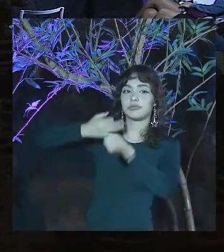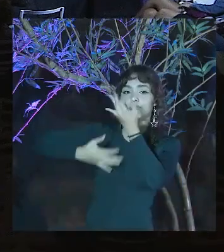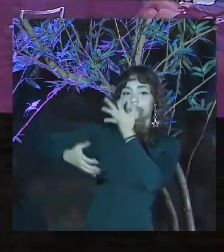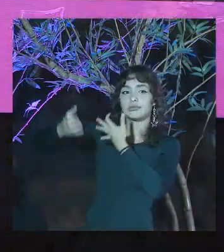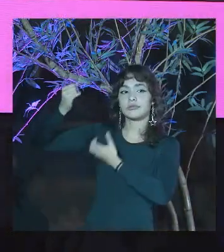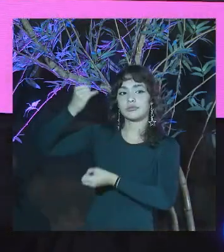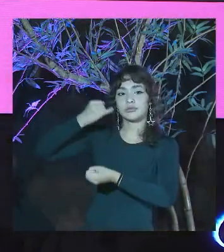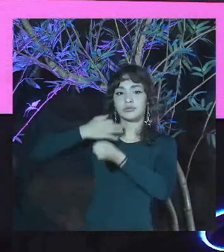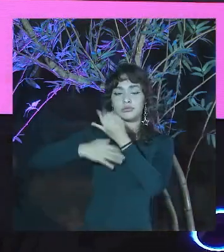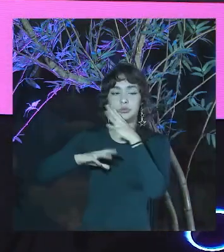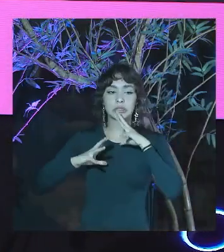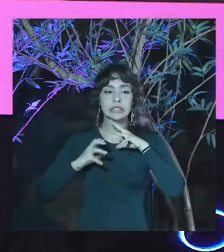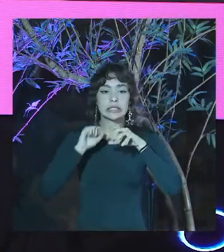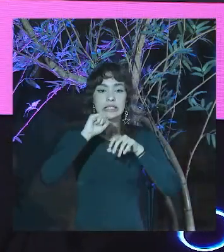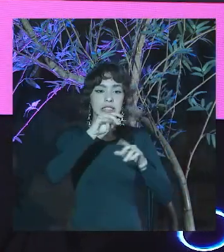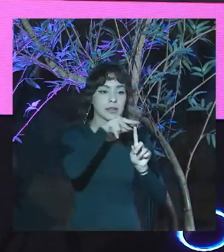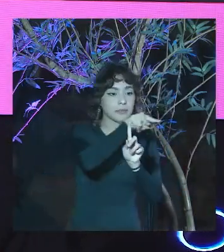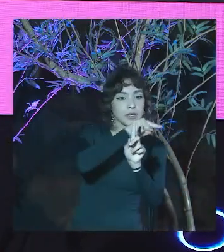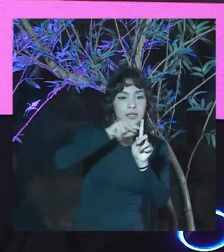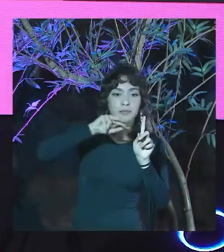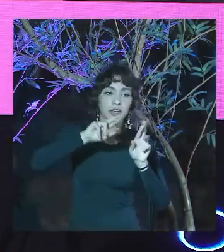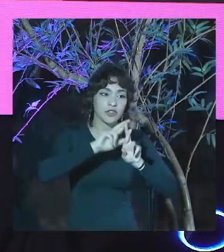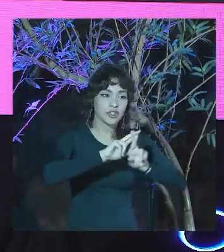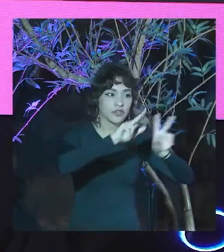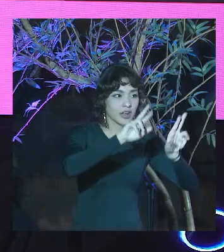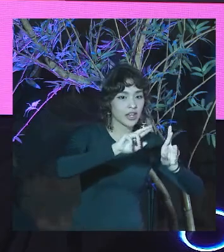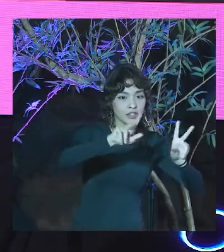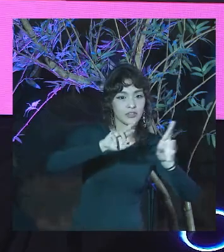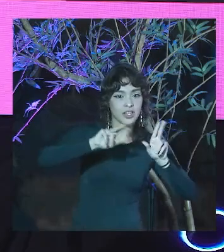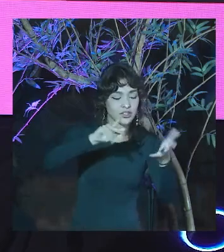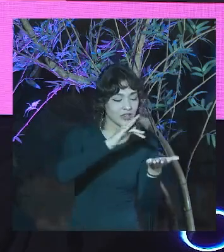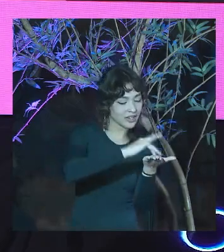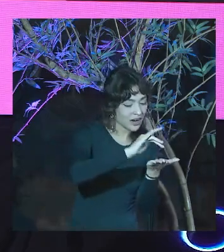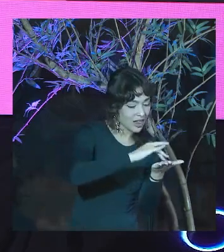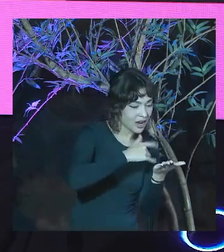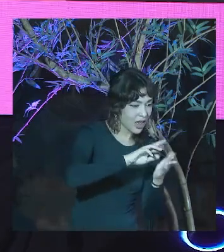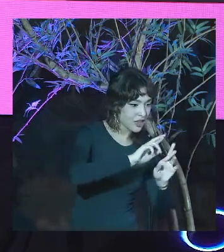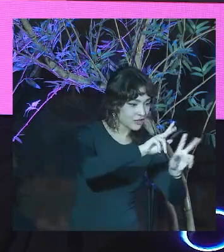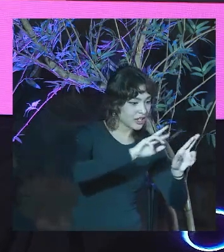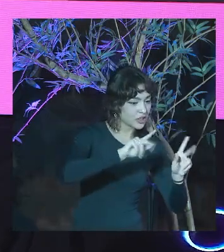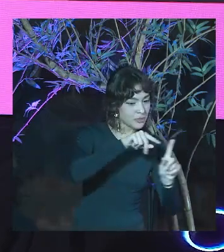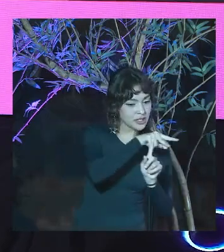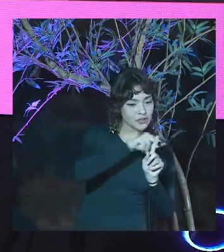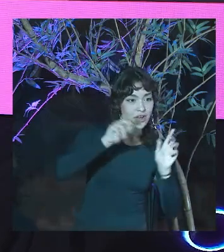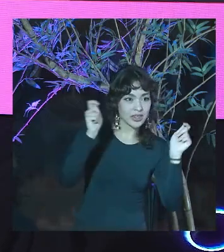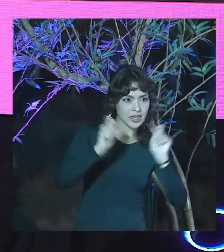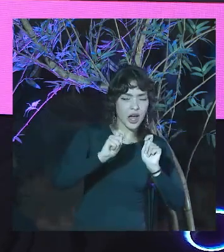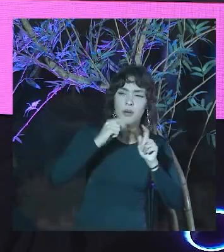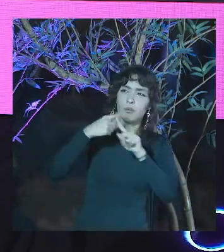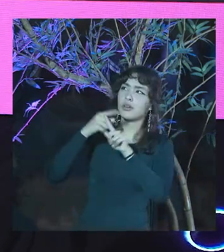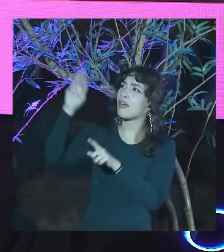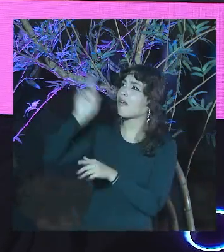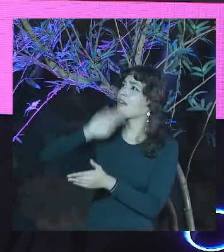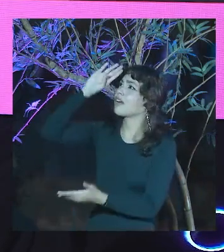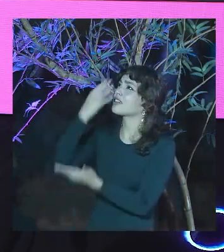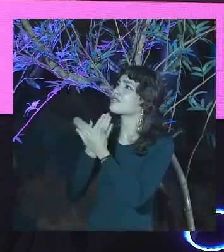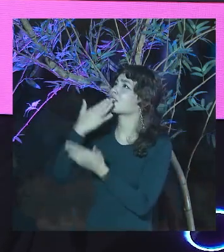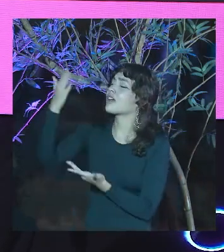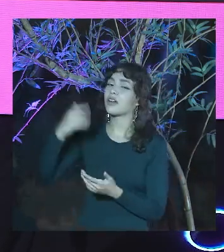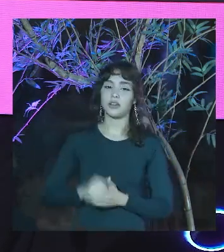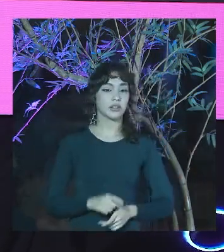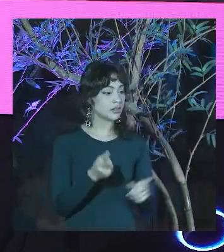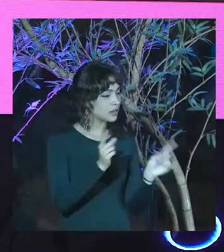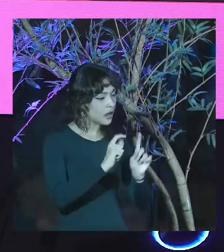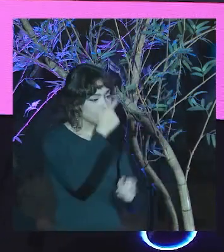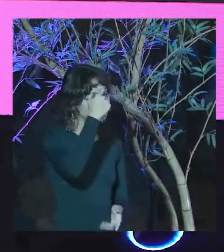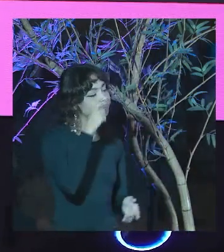questão do mundo, por que eu vou ficar só com a tua? Ela não está me desafiando. Ela tem o pensamento crítico